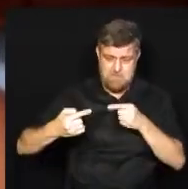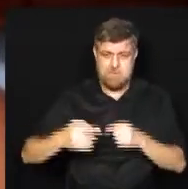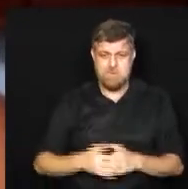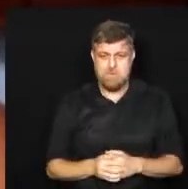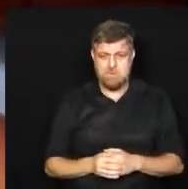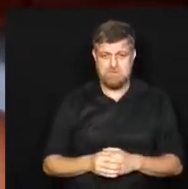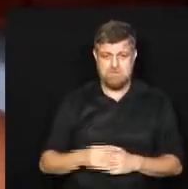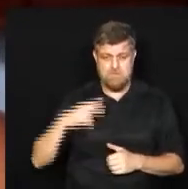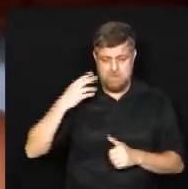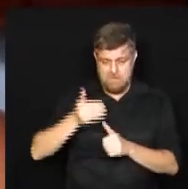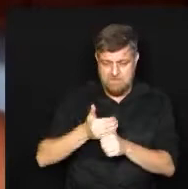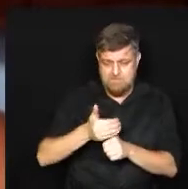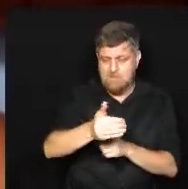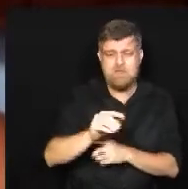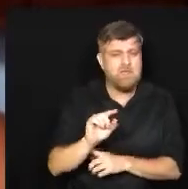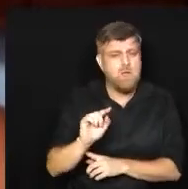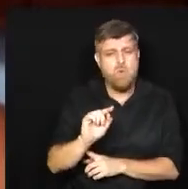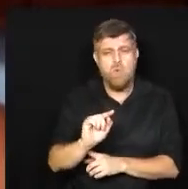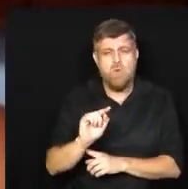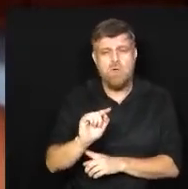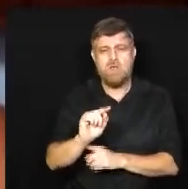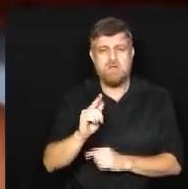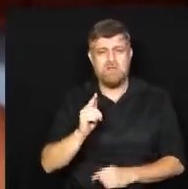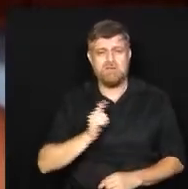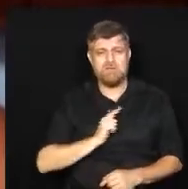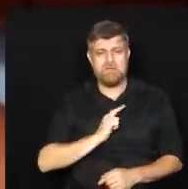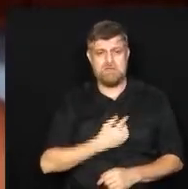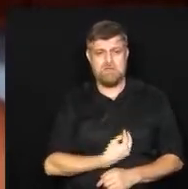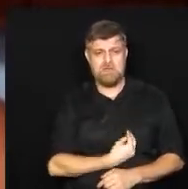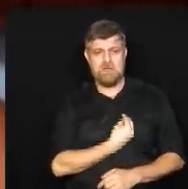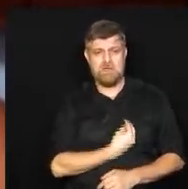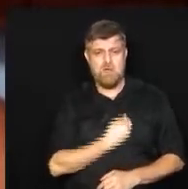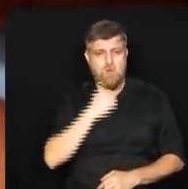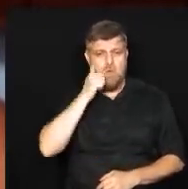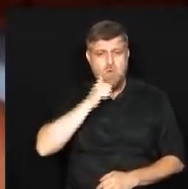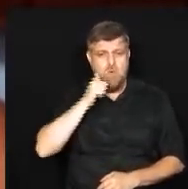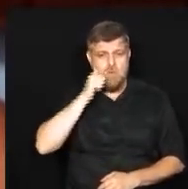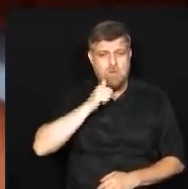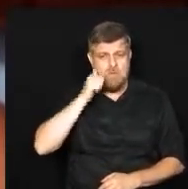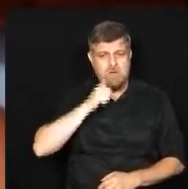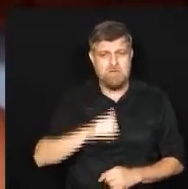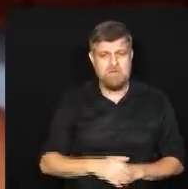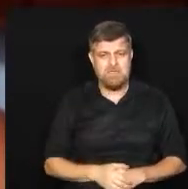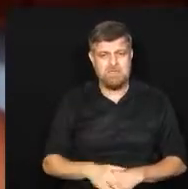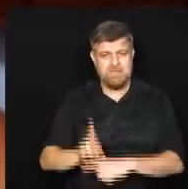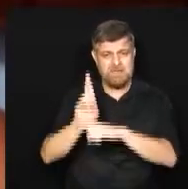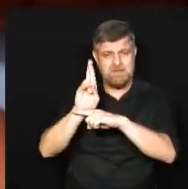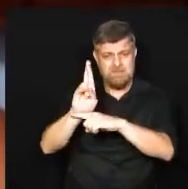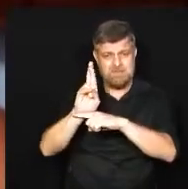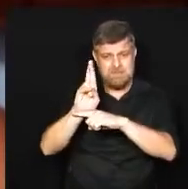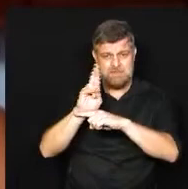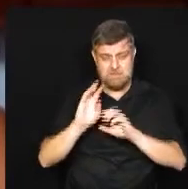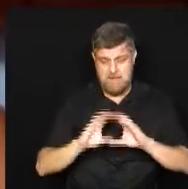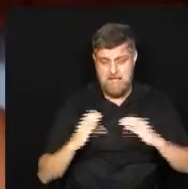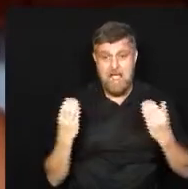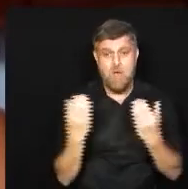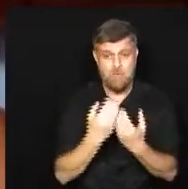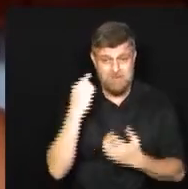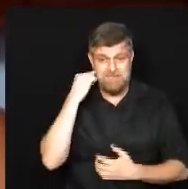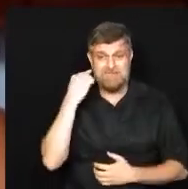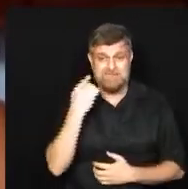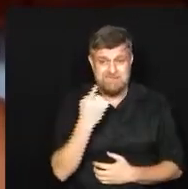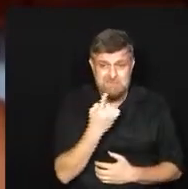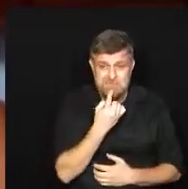período, que foi a participação de uma mulher, um representante da comunidade surda